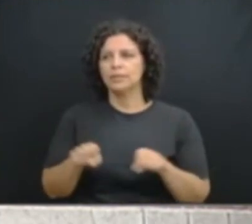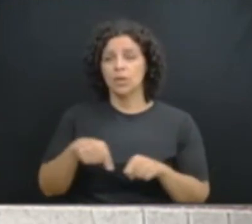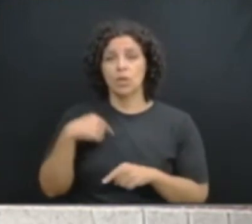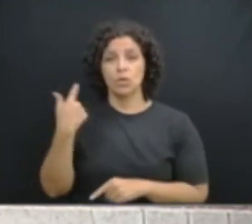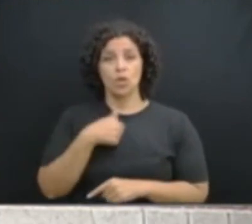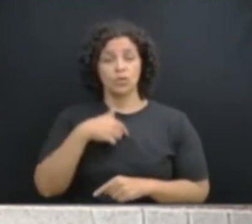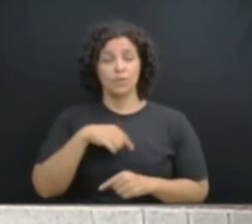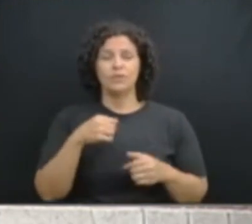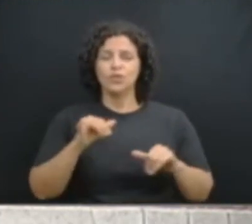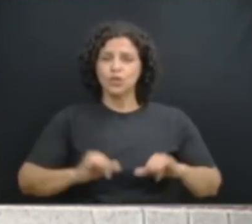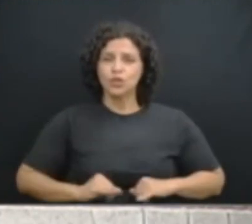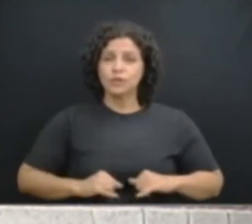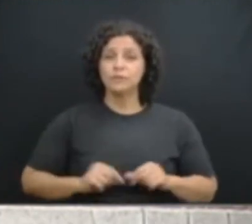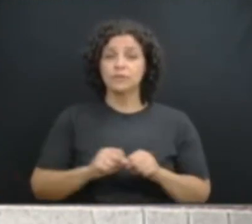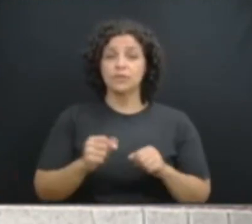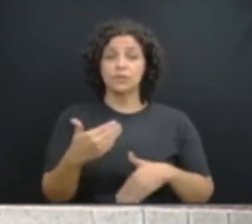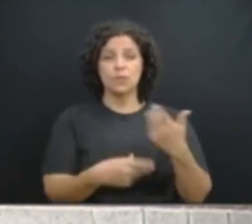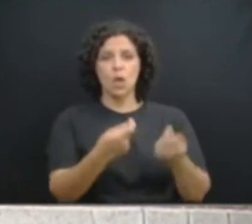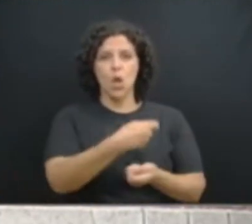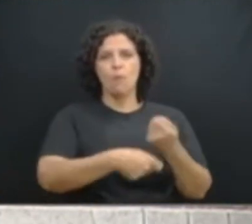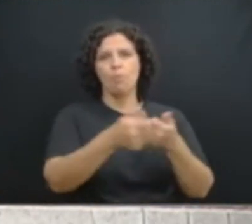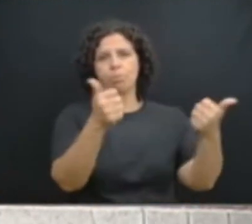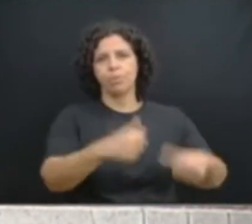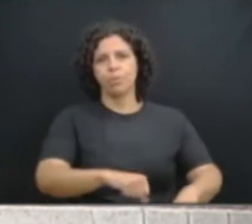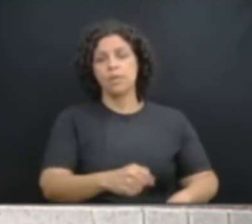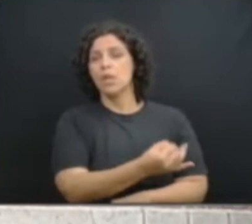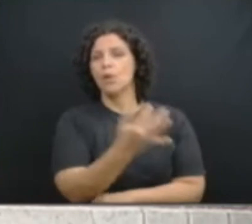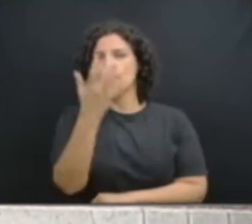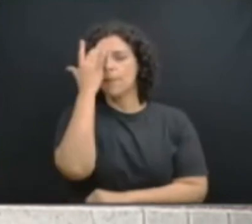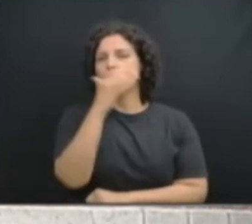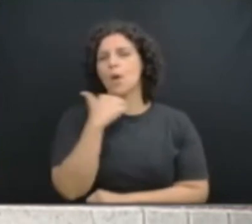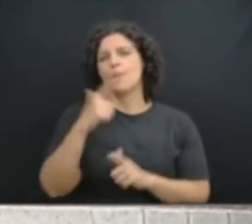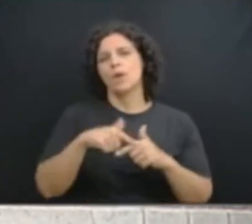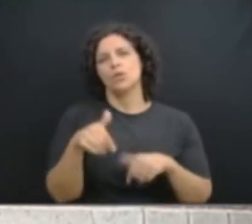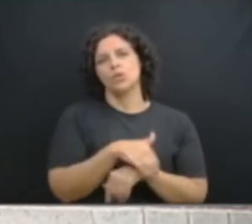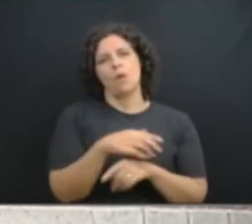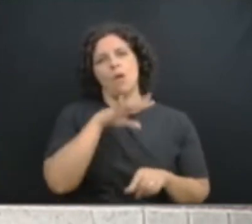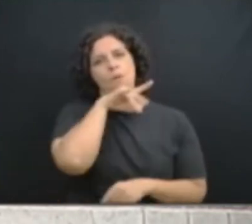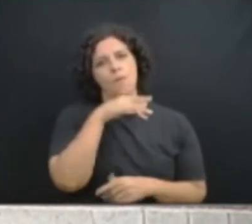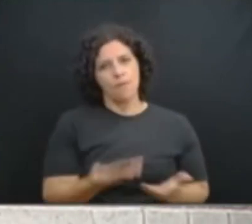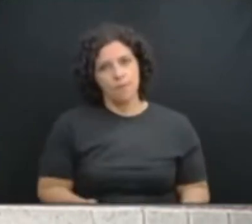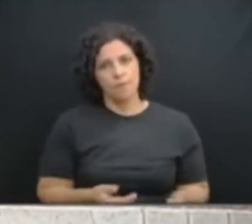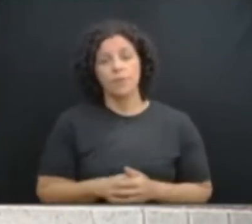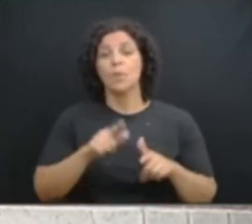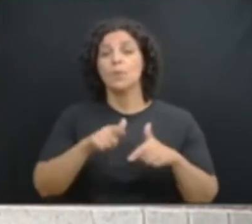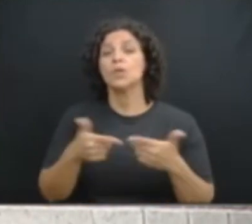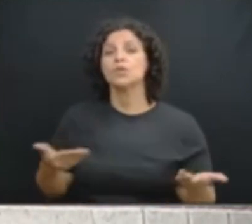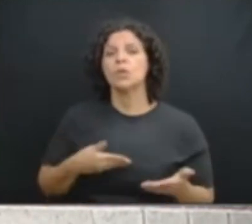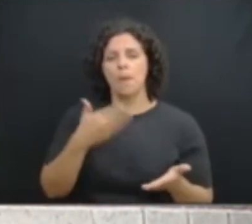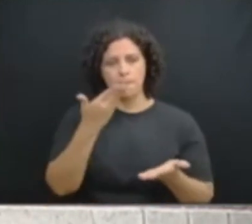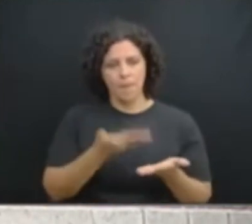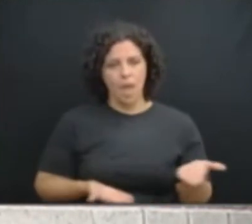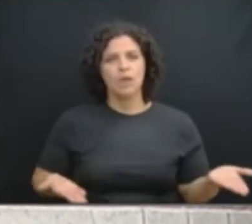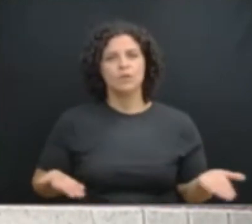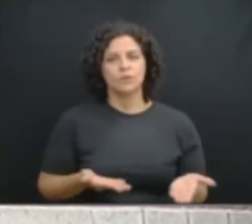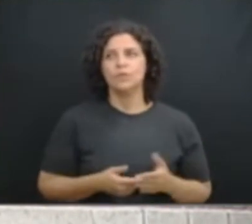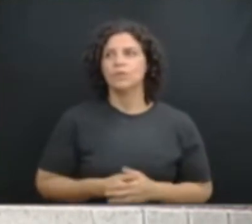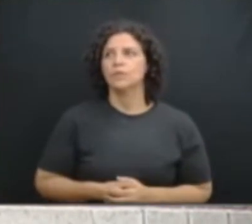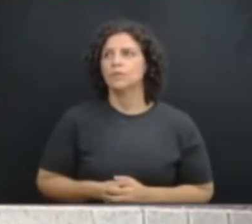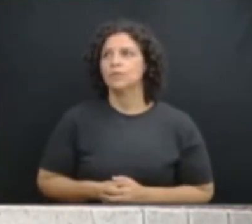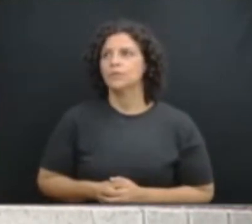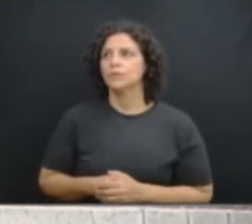afliciosa, que matou o desenvolvimento econômico e ceifou muitas vidas. Por isso, tive uma derrota aqui hoje,